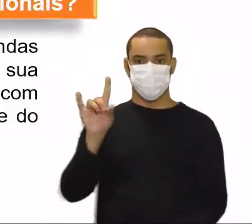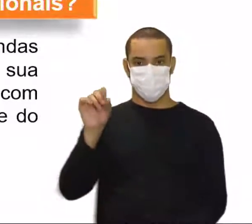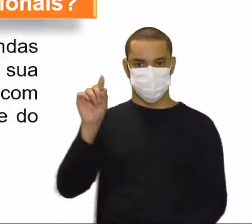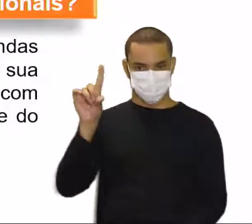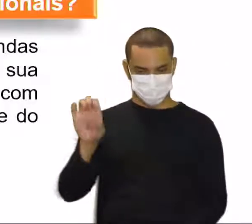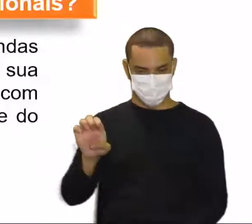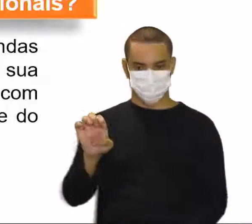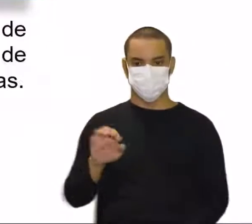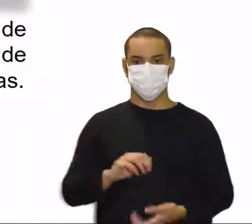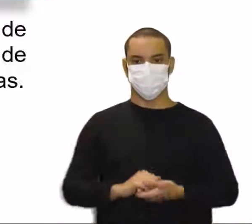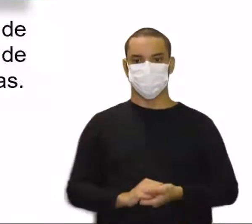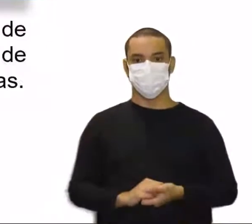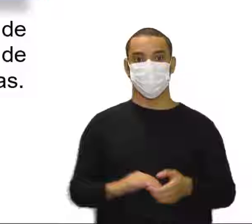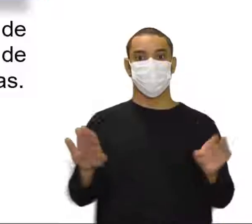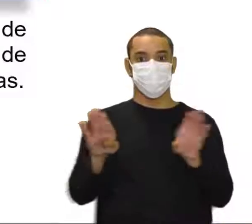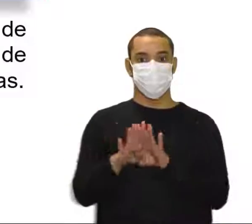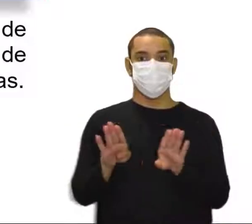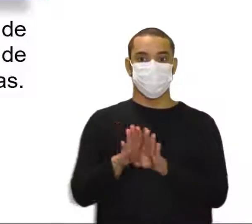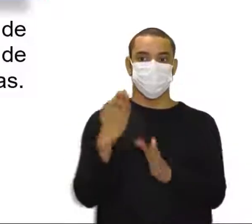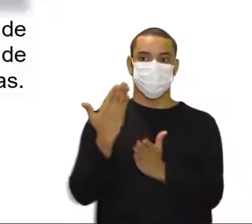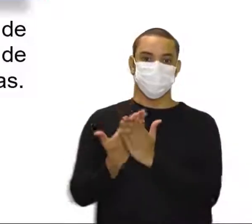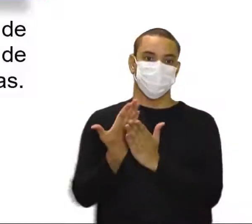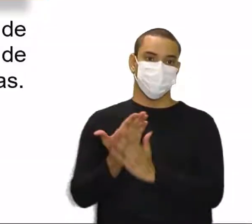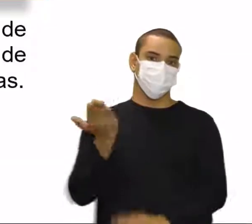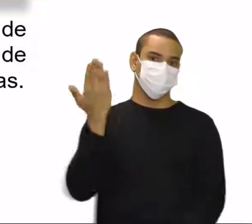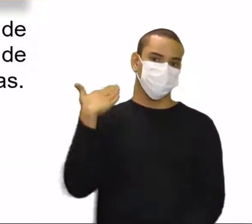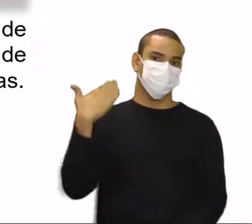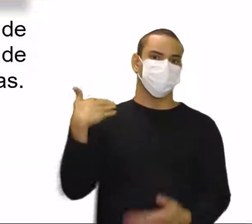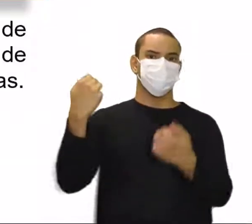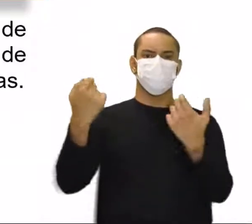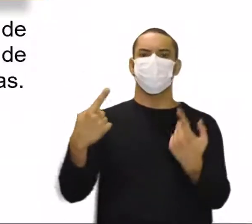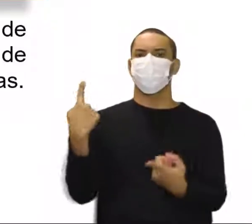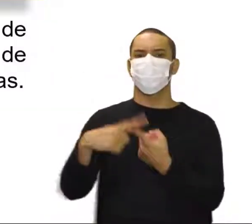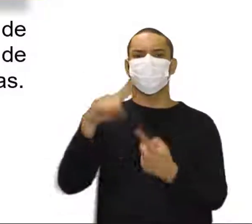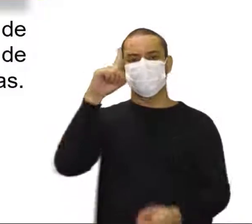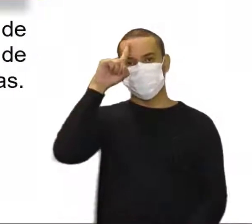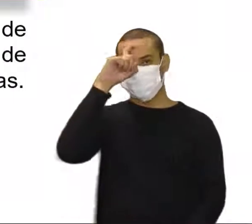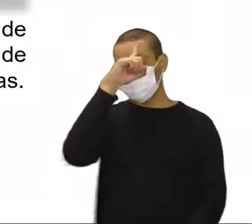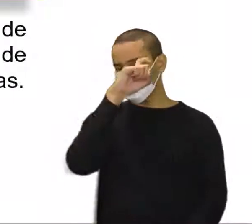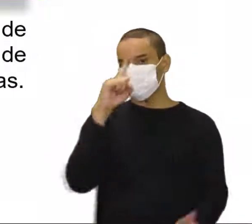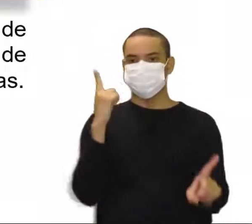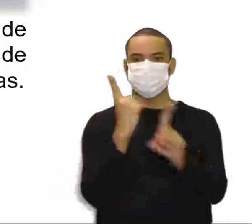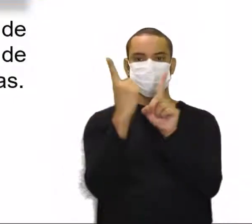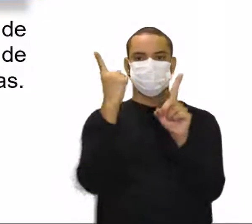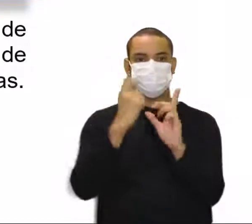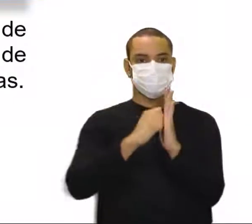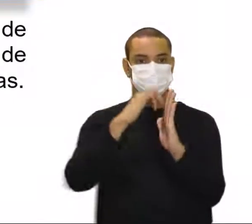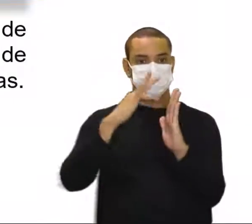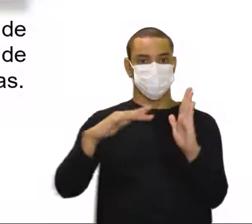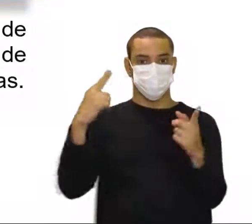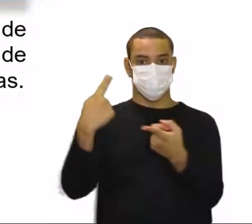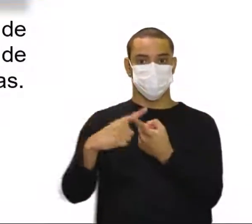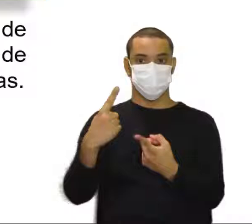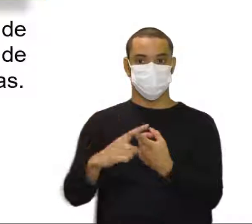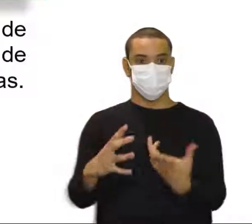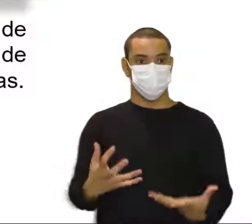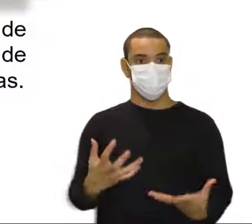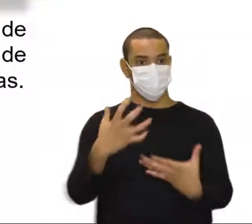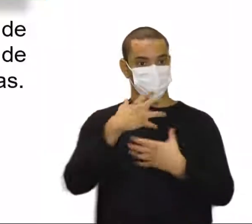também nós vimos na aula passada por que é tão difícil detectar essas ondas. Quando nos alcançam as